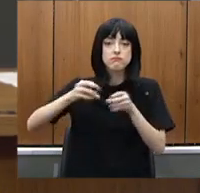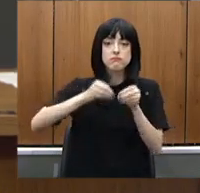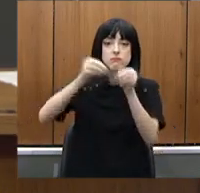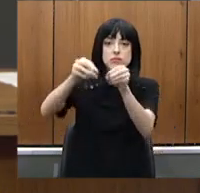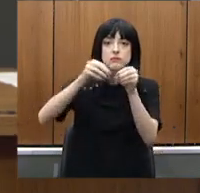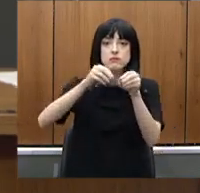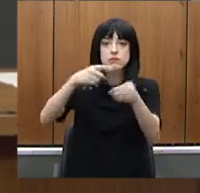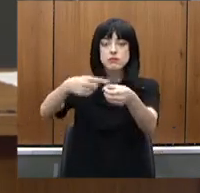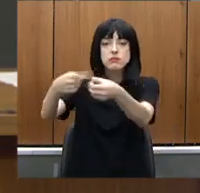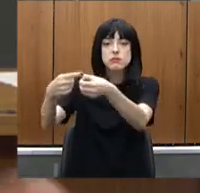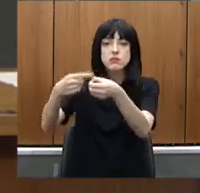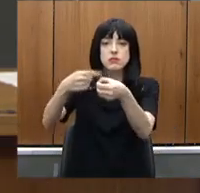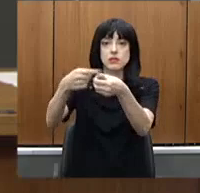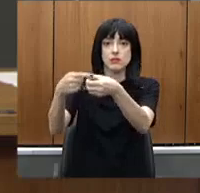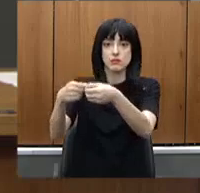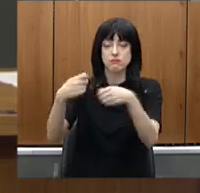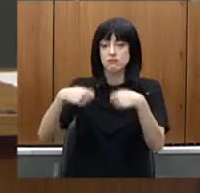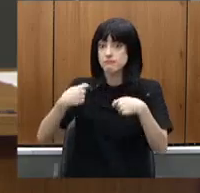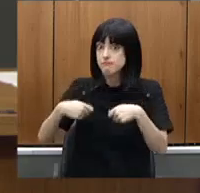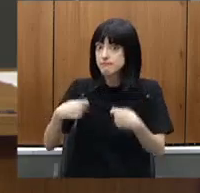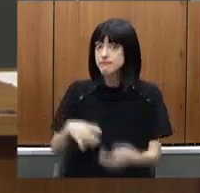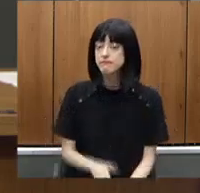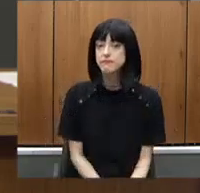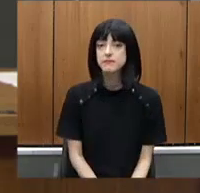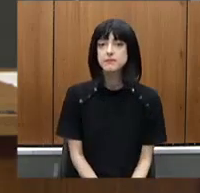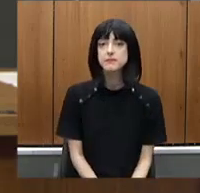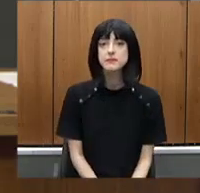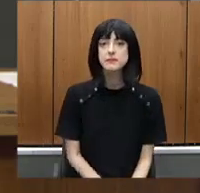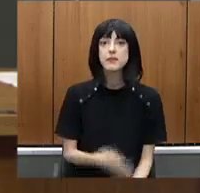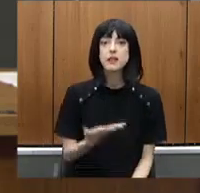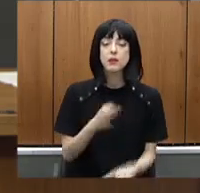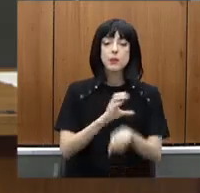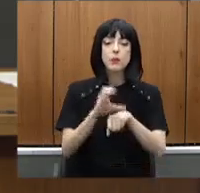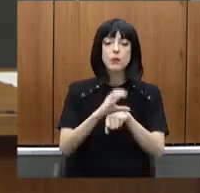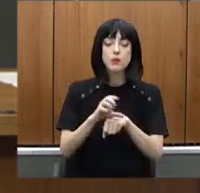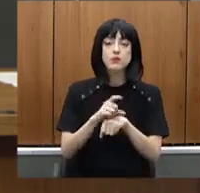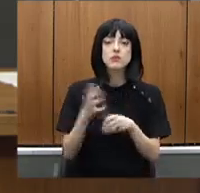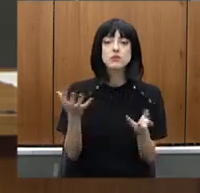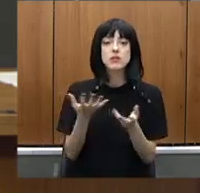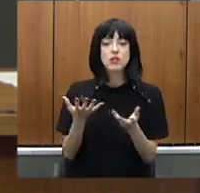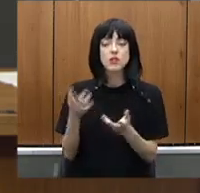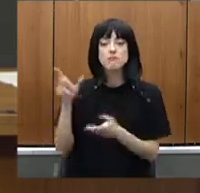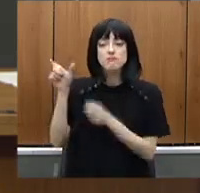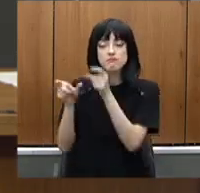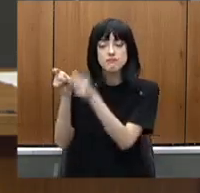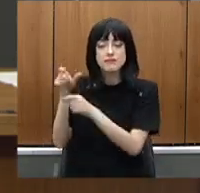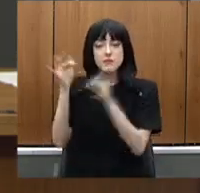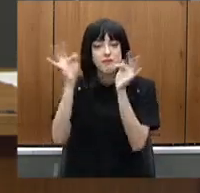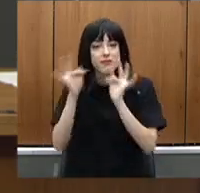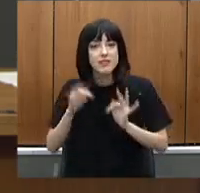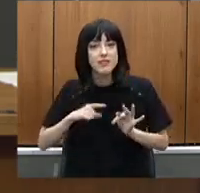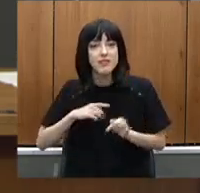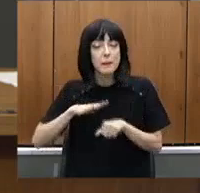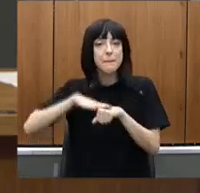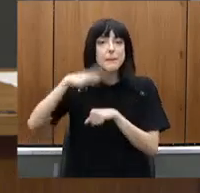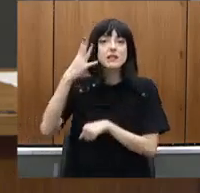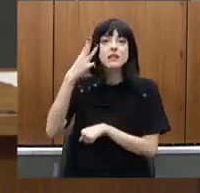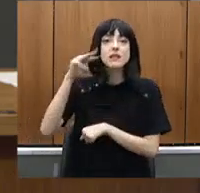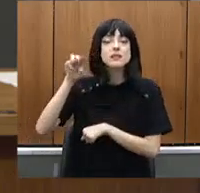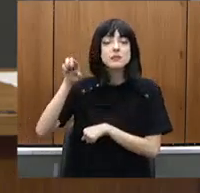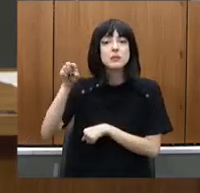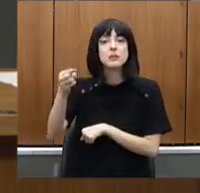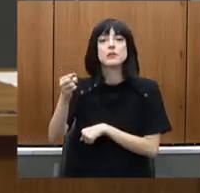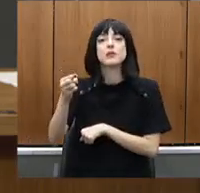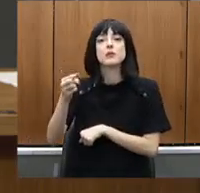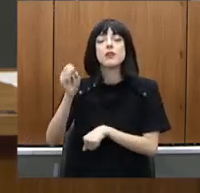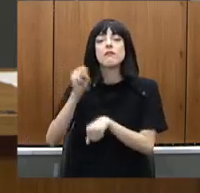já tão escrito lá pros próximos concursos aí que eles ficaram vibrando com a notícia que nós teremos mais de 3.000 vagas falando o seguinte Seguindo aqui